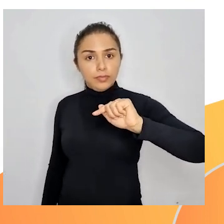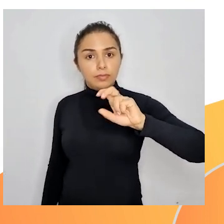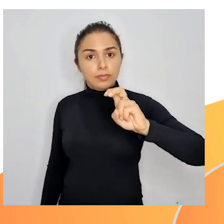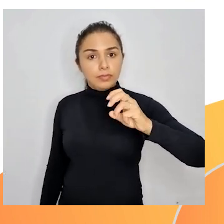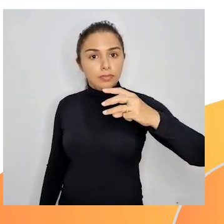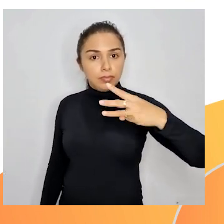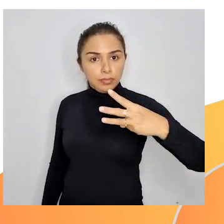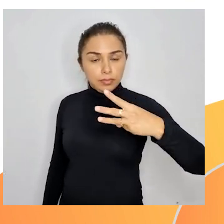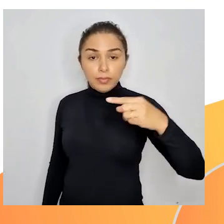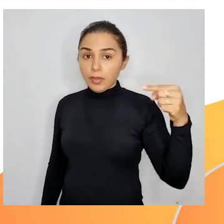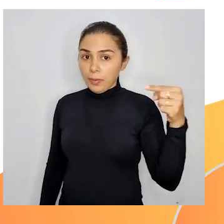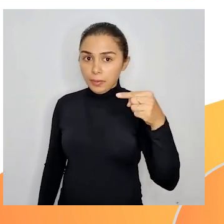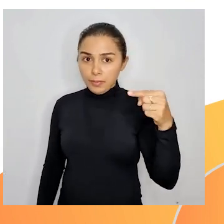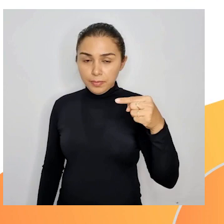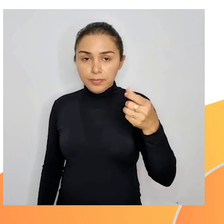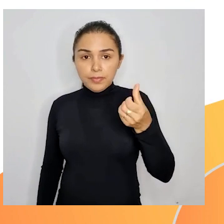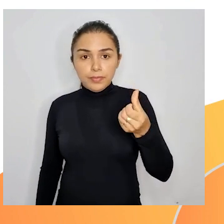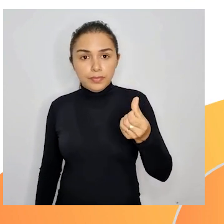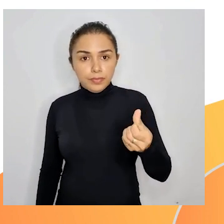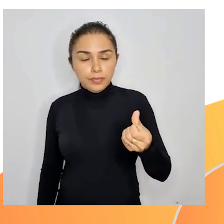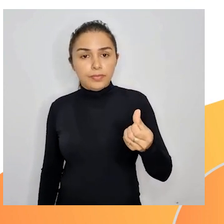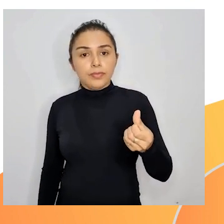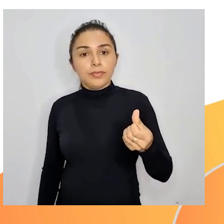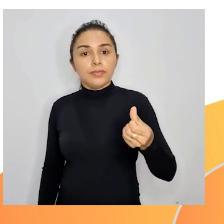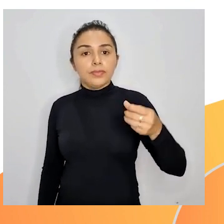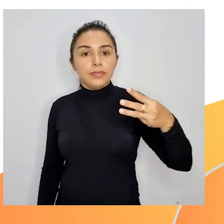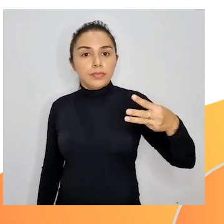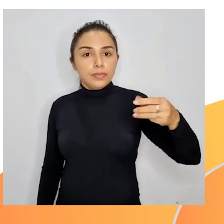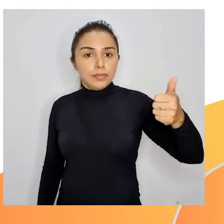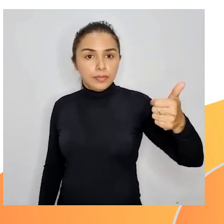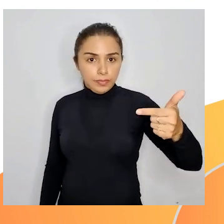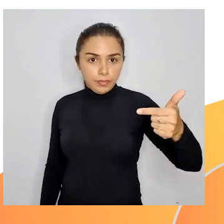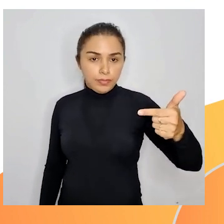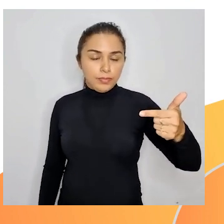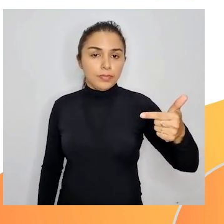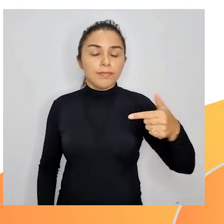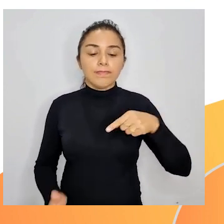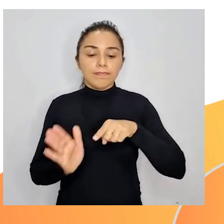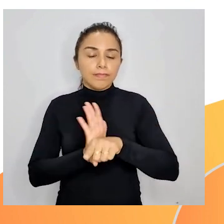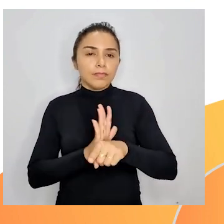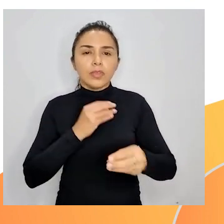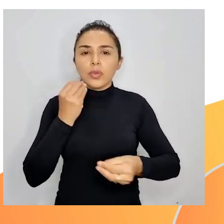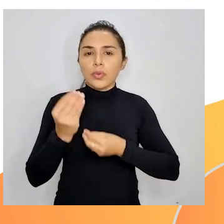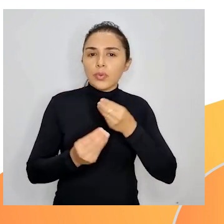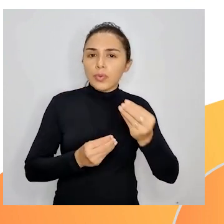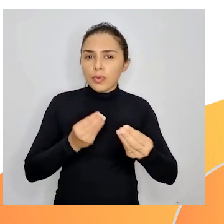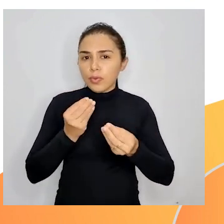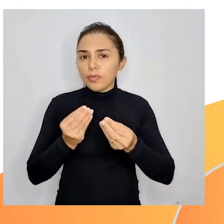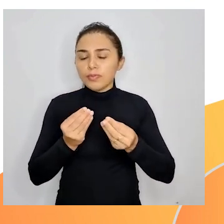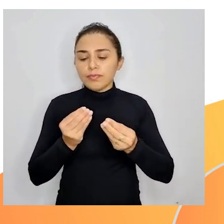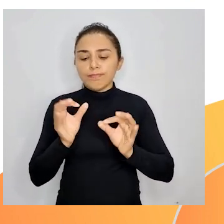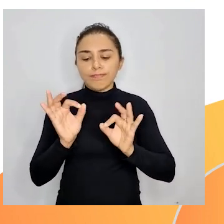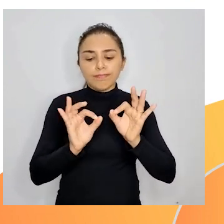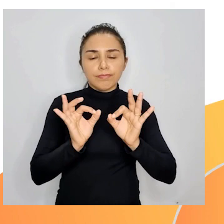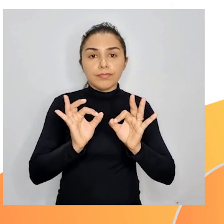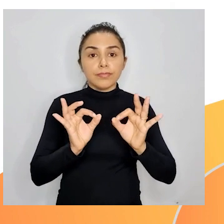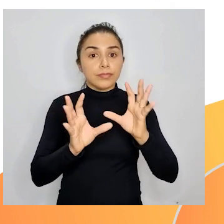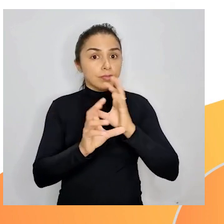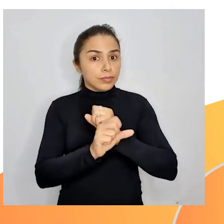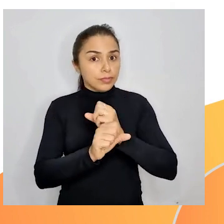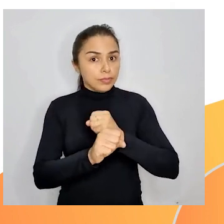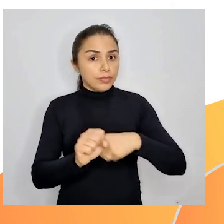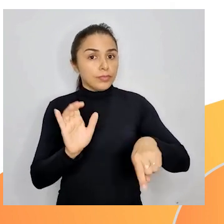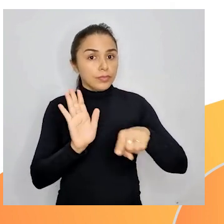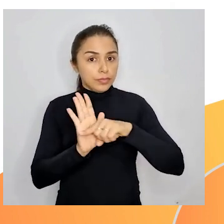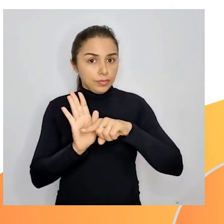9.753 menos 6.312. Como nós vamos operar essa subtração? Assim